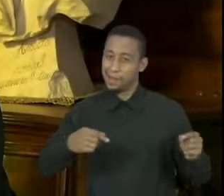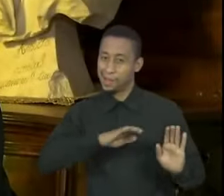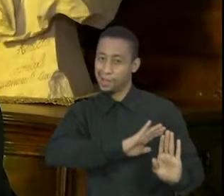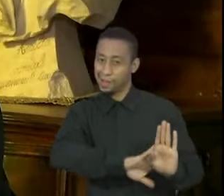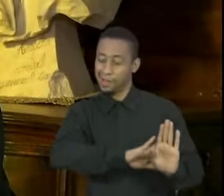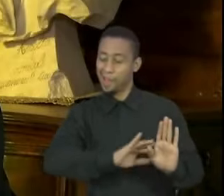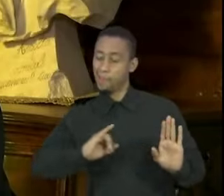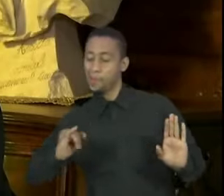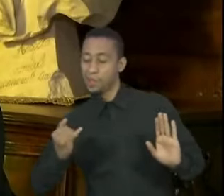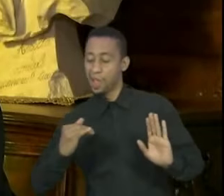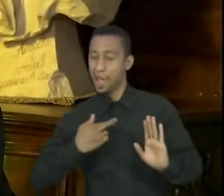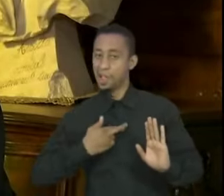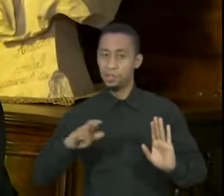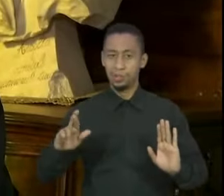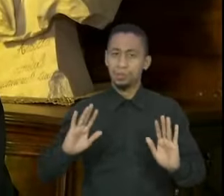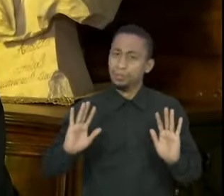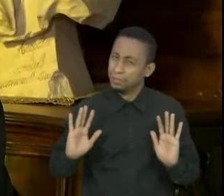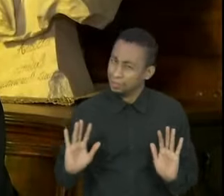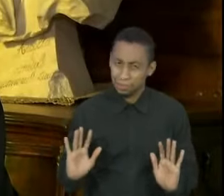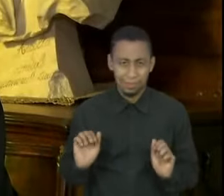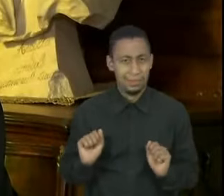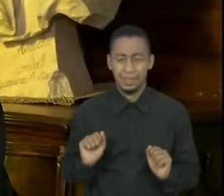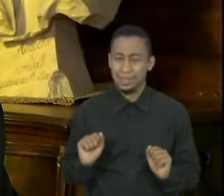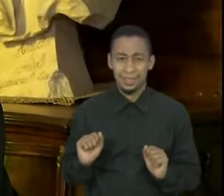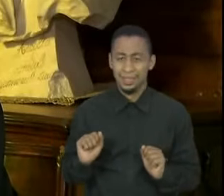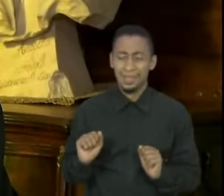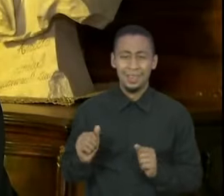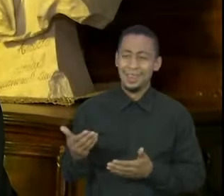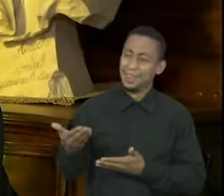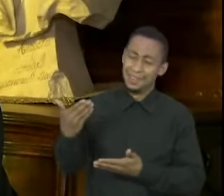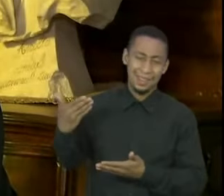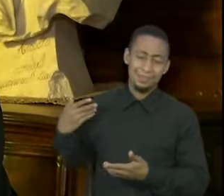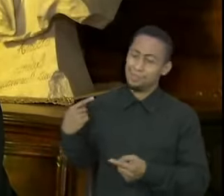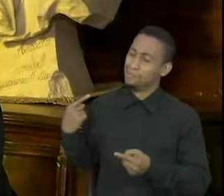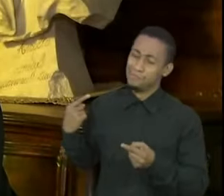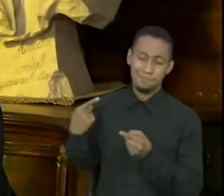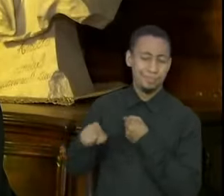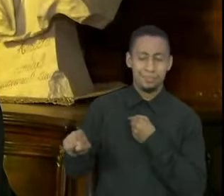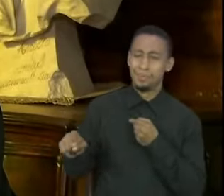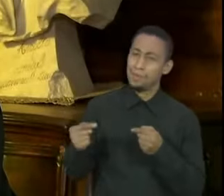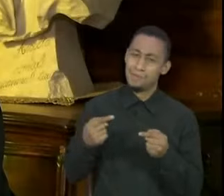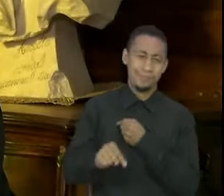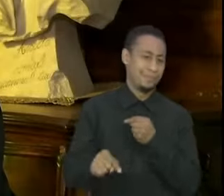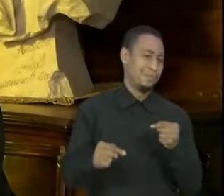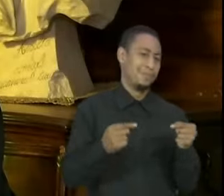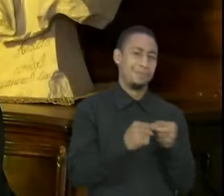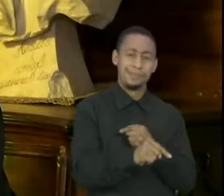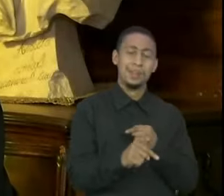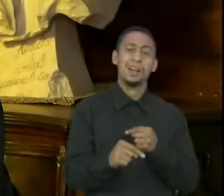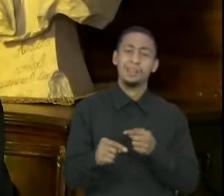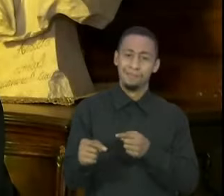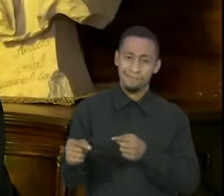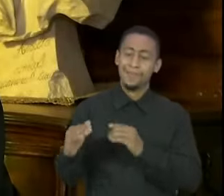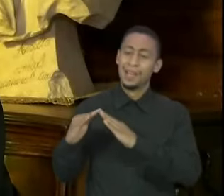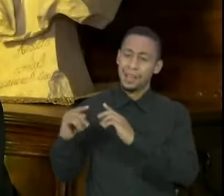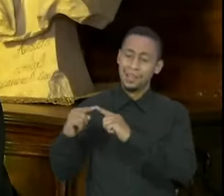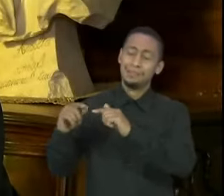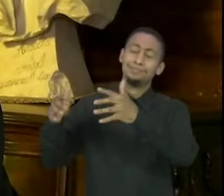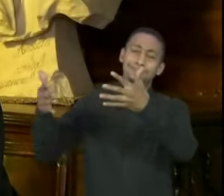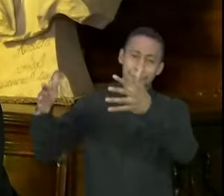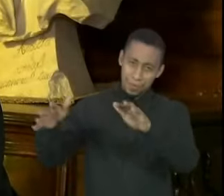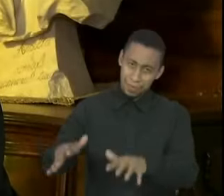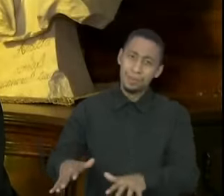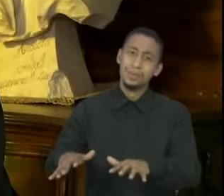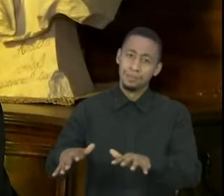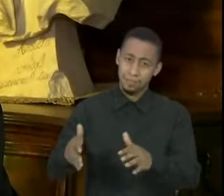da religião e função da ideologia política nunca deu certo Sempre levou a resultados desastrosos e